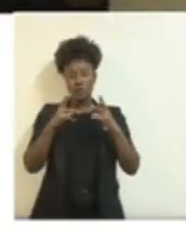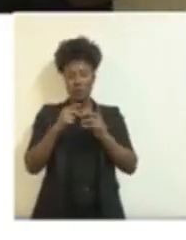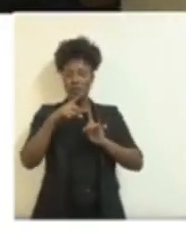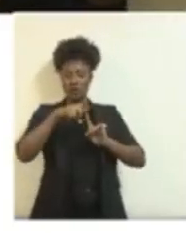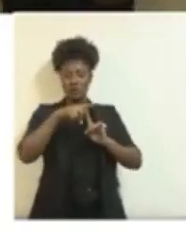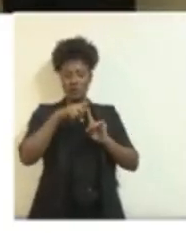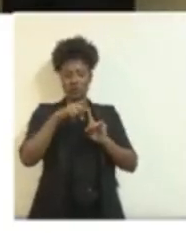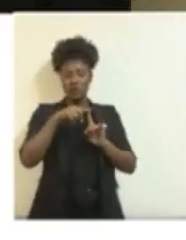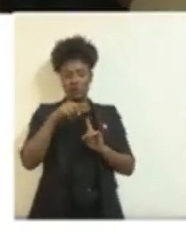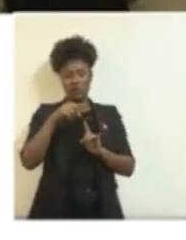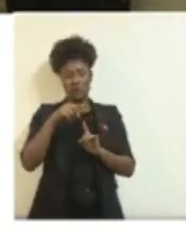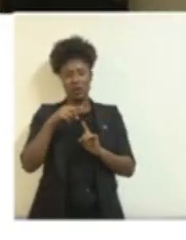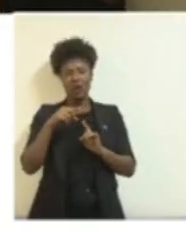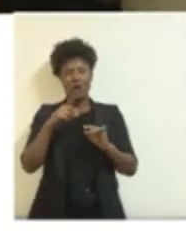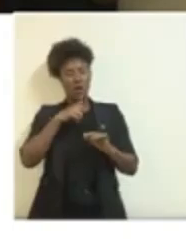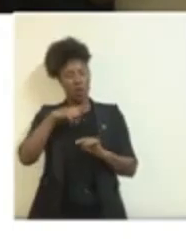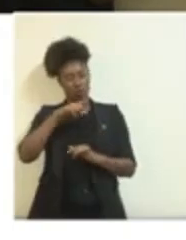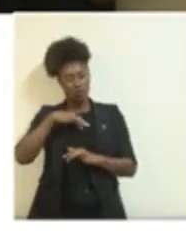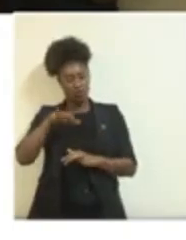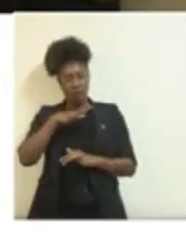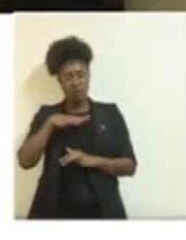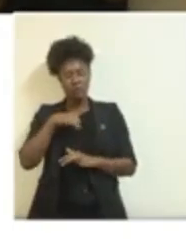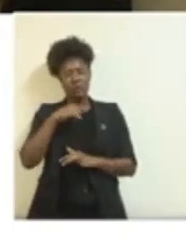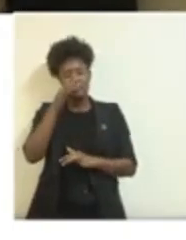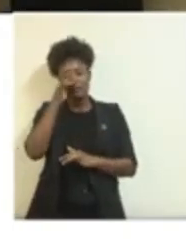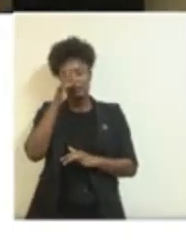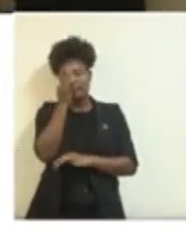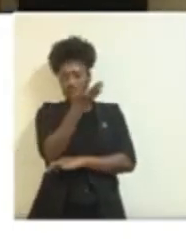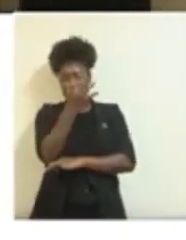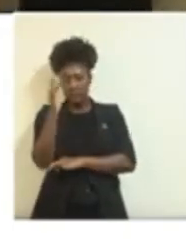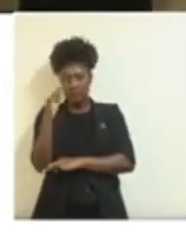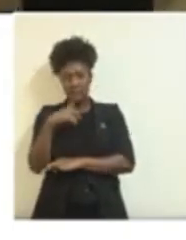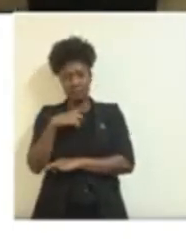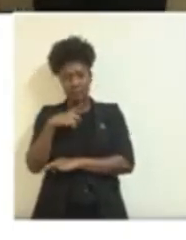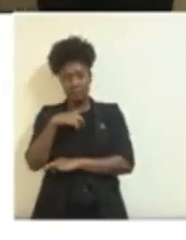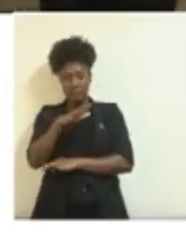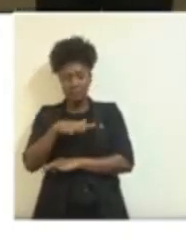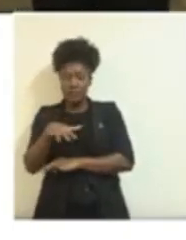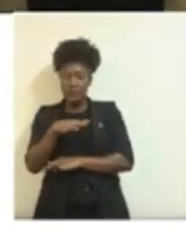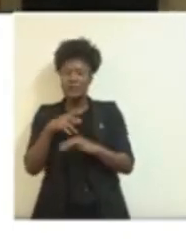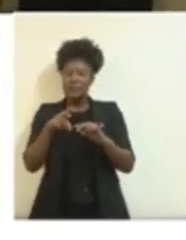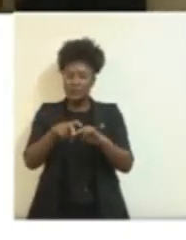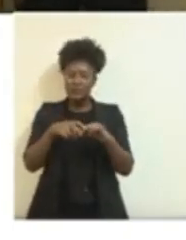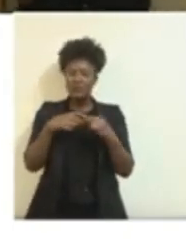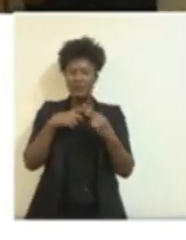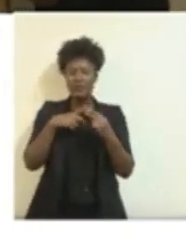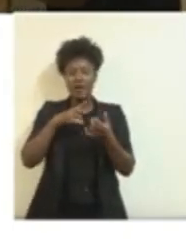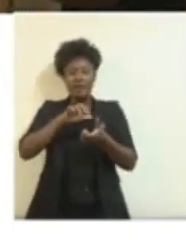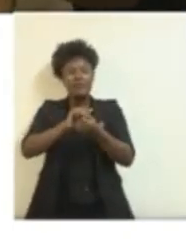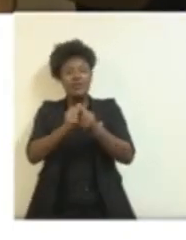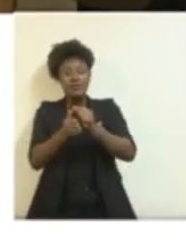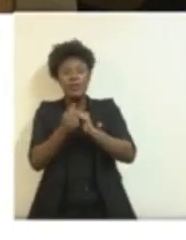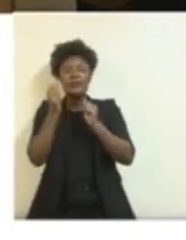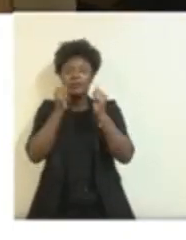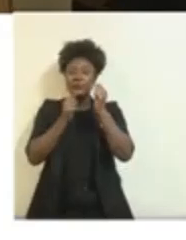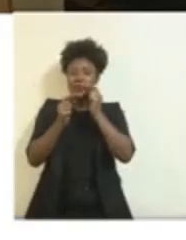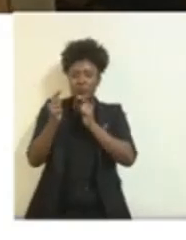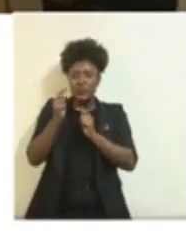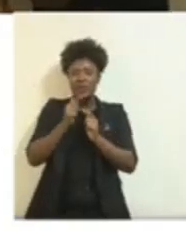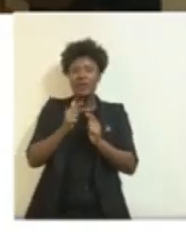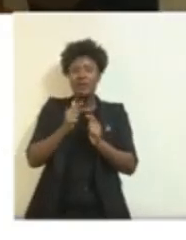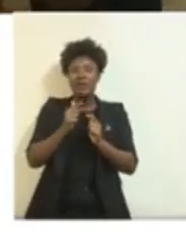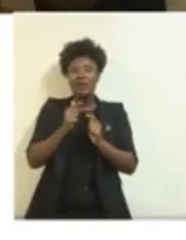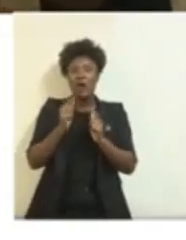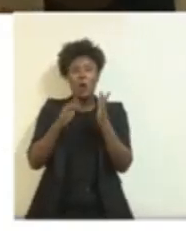temos hoje nos campos são adaptadas ao uso pastoril. Por isso que elas respondem, elas se adaptam, elas